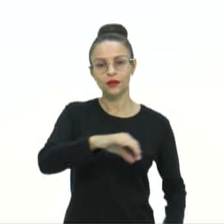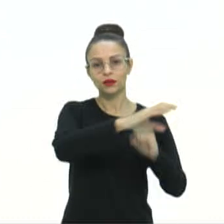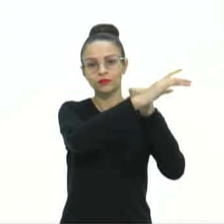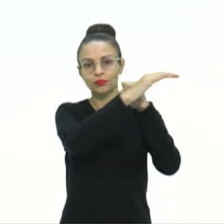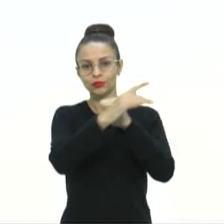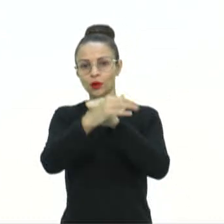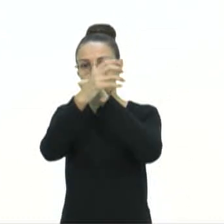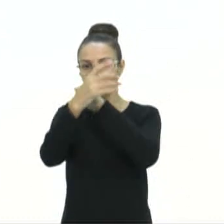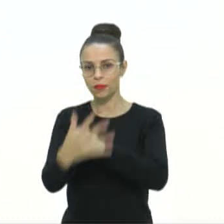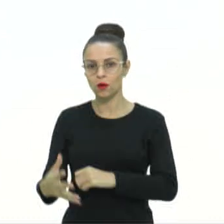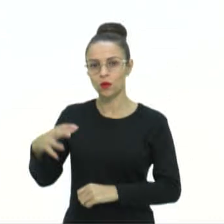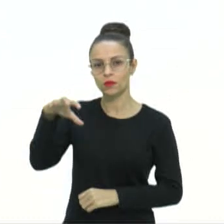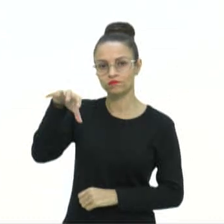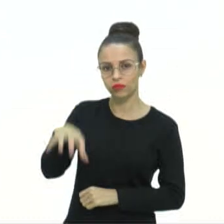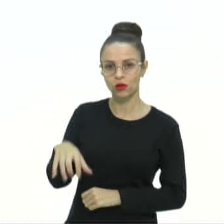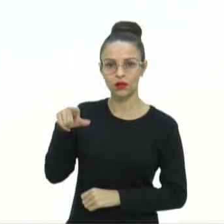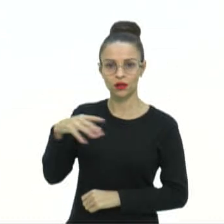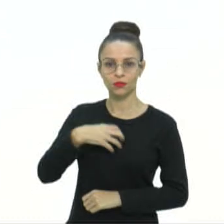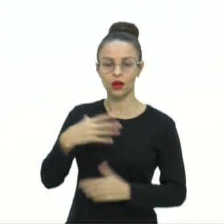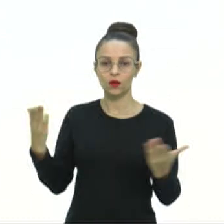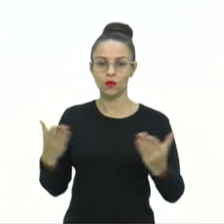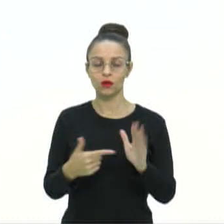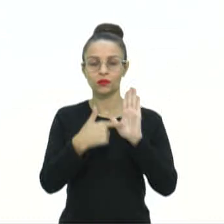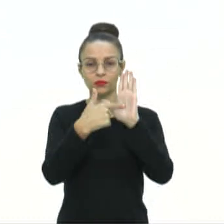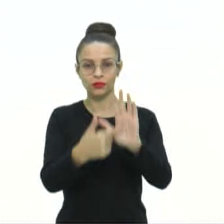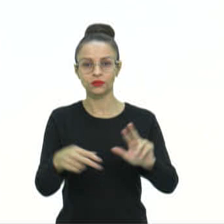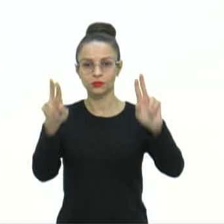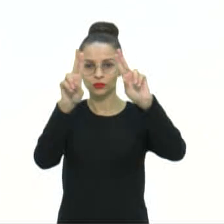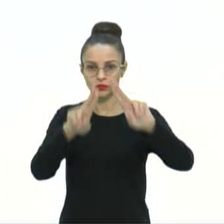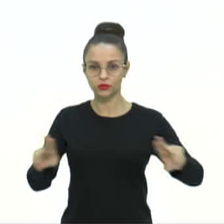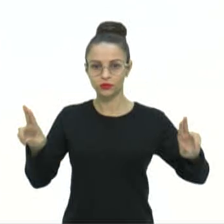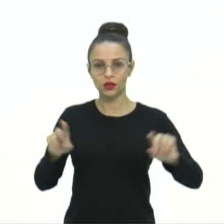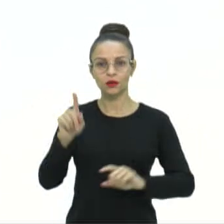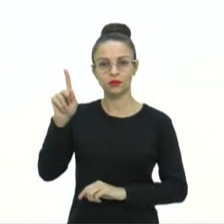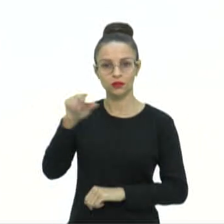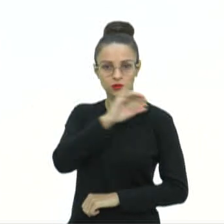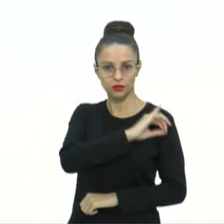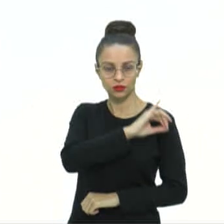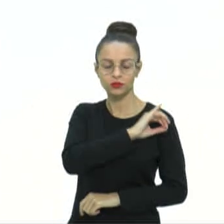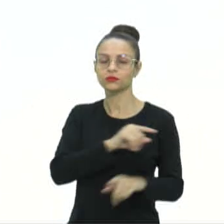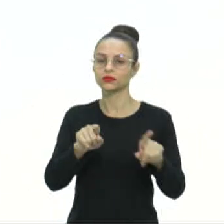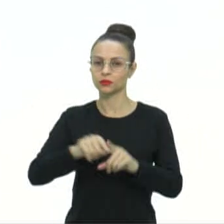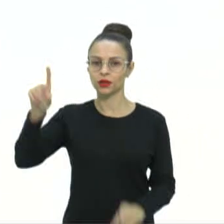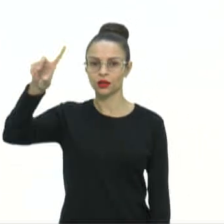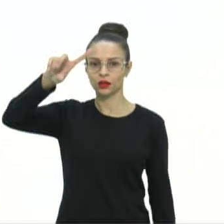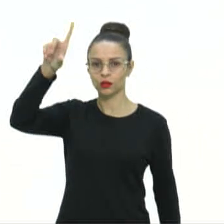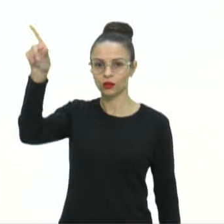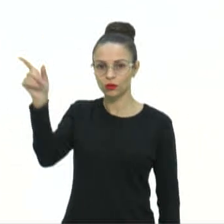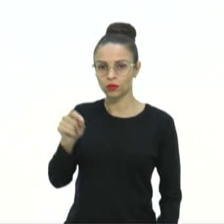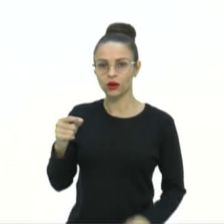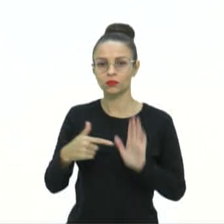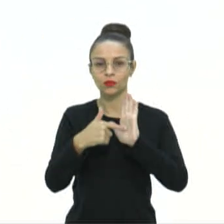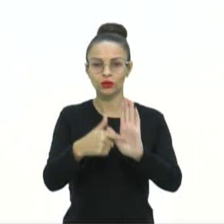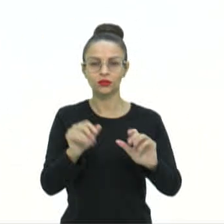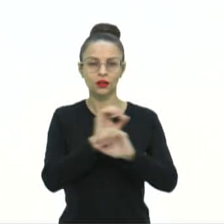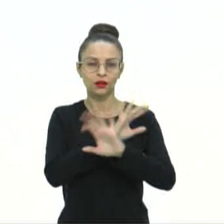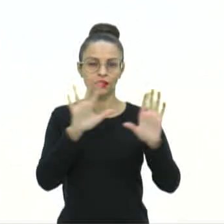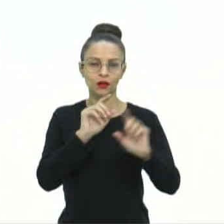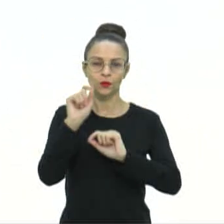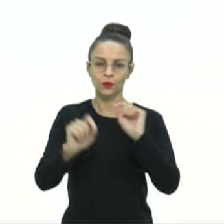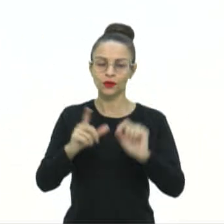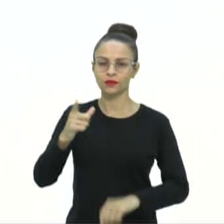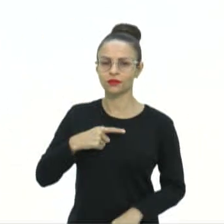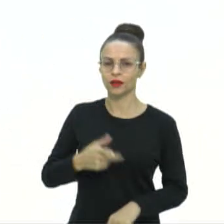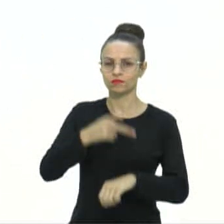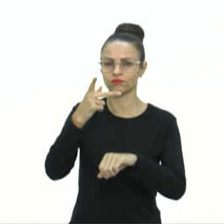está em exposição no Museu Nacional do Rio de Janeiro. Também na Lua apresenta registros bem claros da existência desse